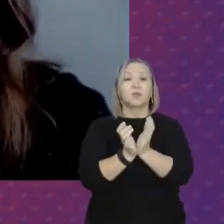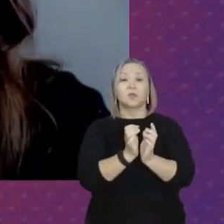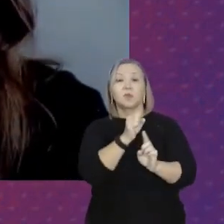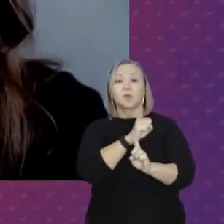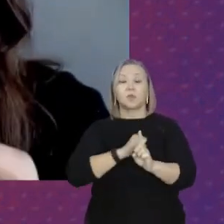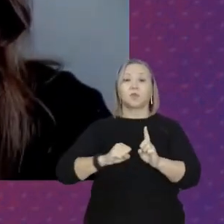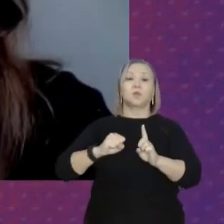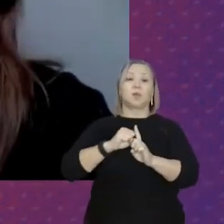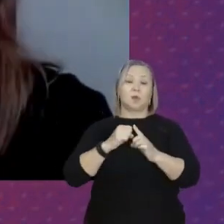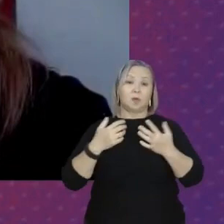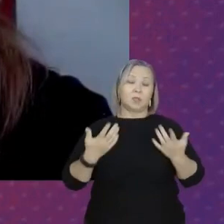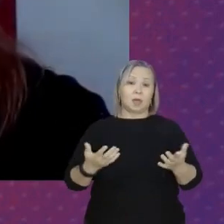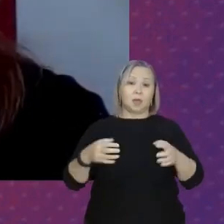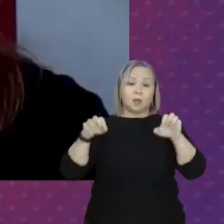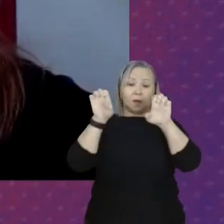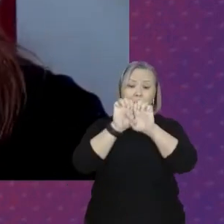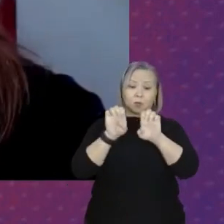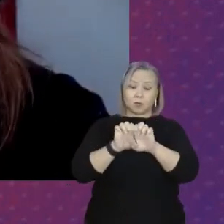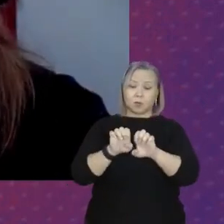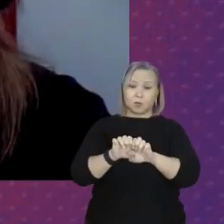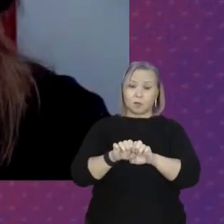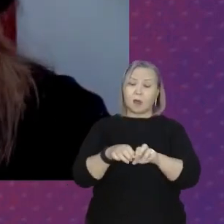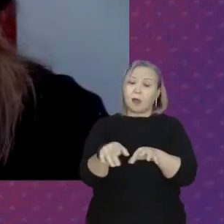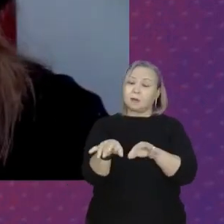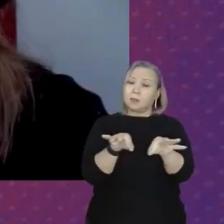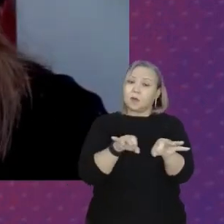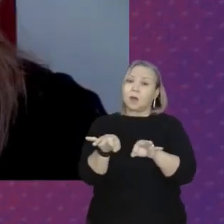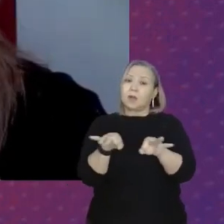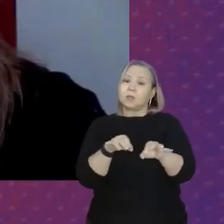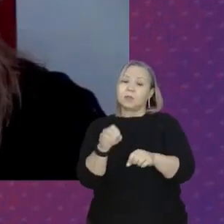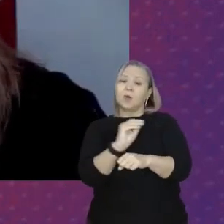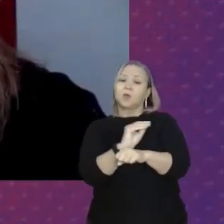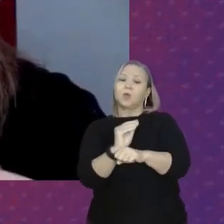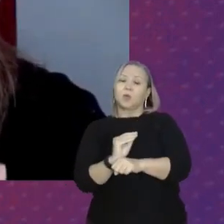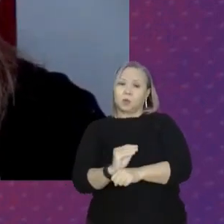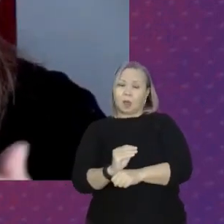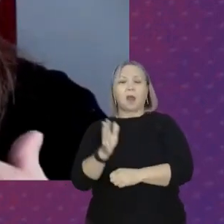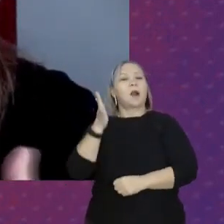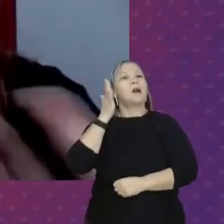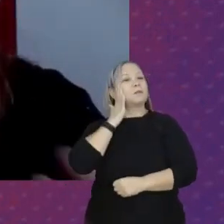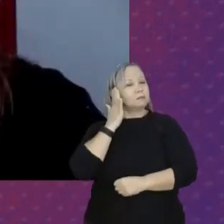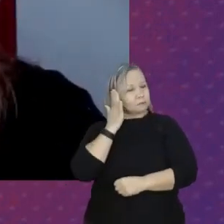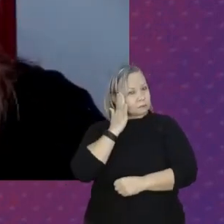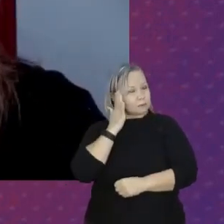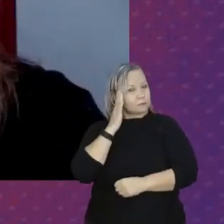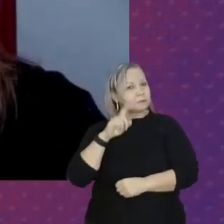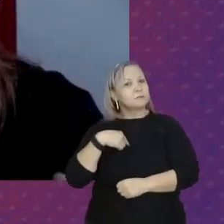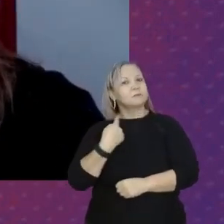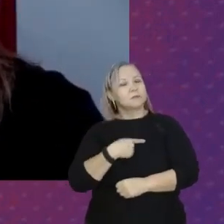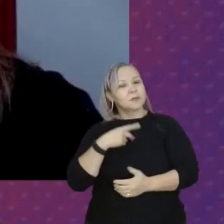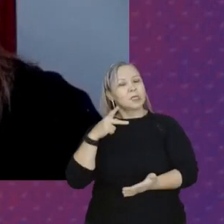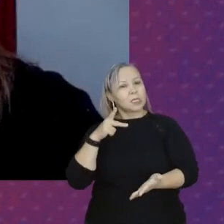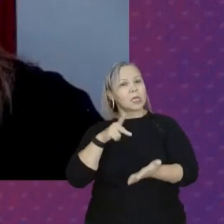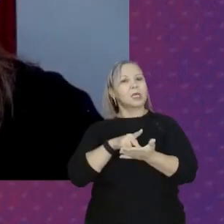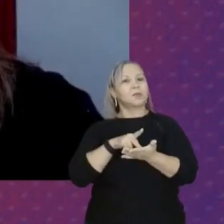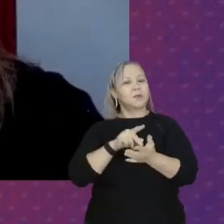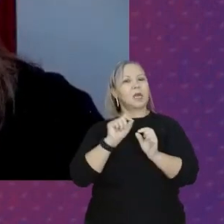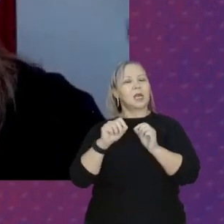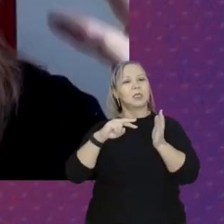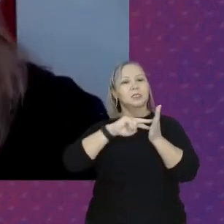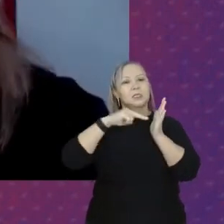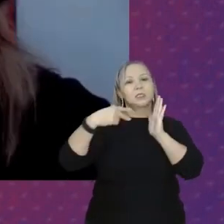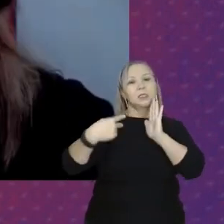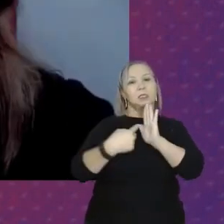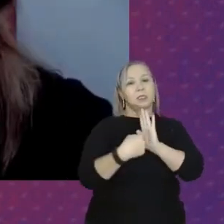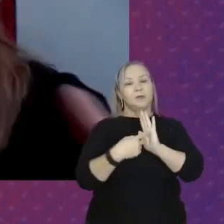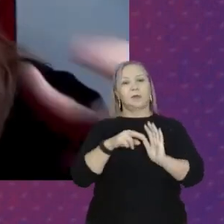sociedades vão estruturar a organização do cuidado. Então, a gente sabe que, assim, concretamente, isso significa que não é